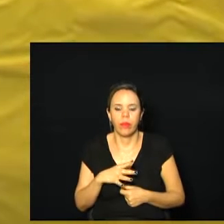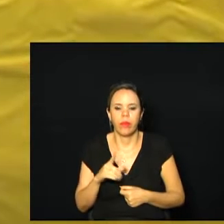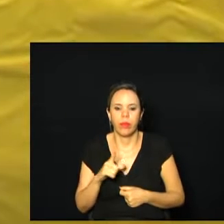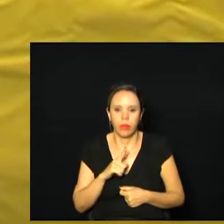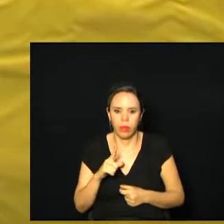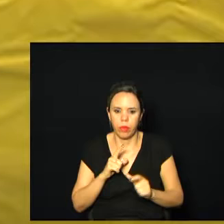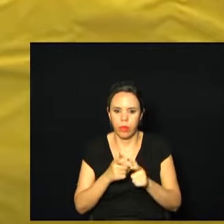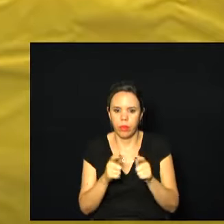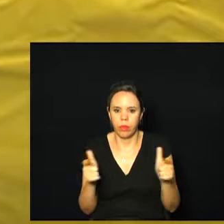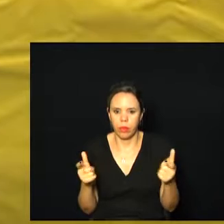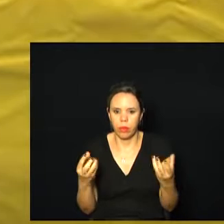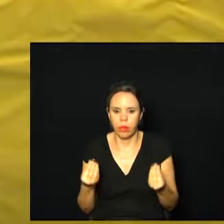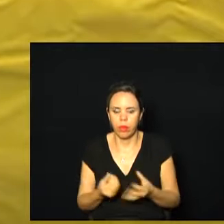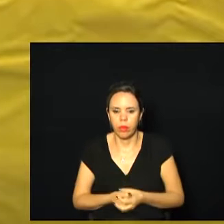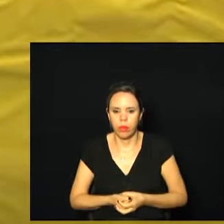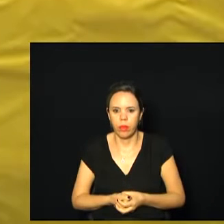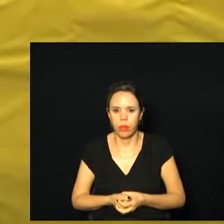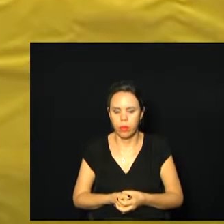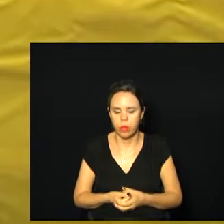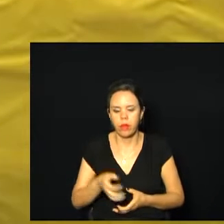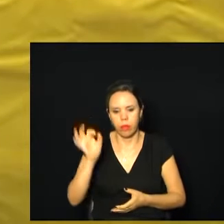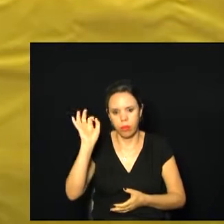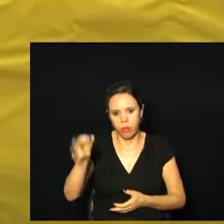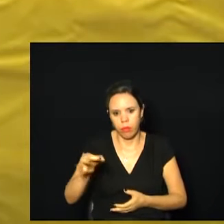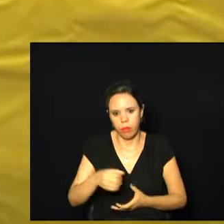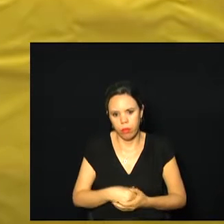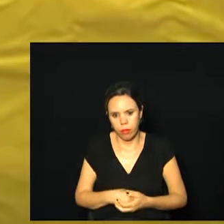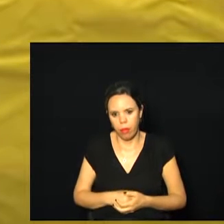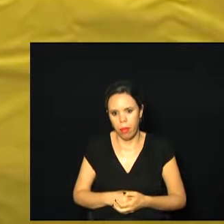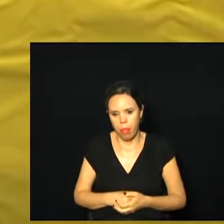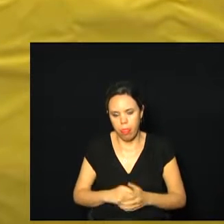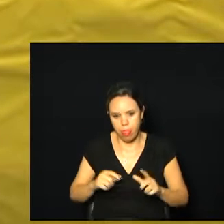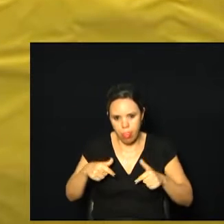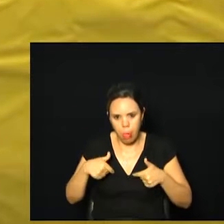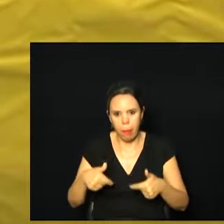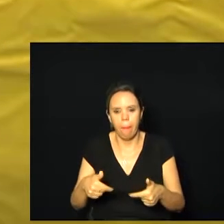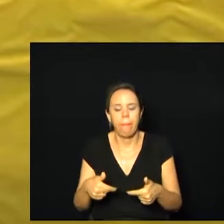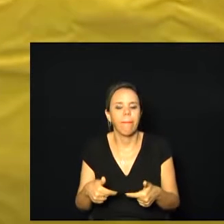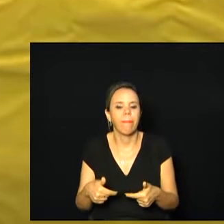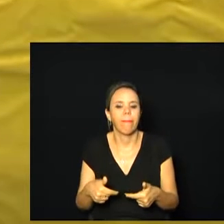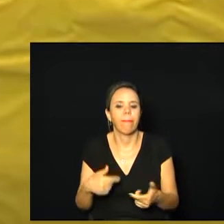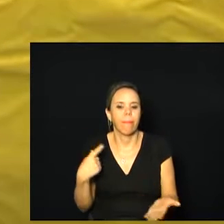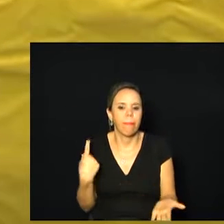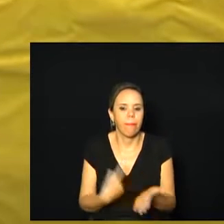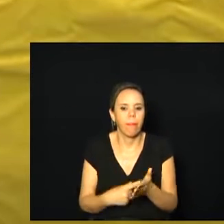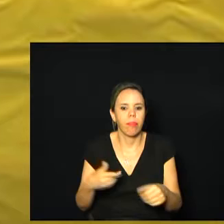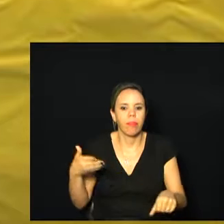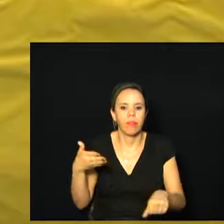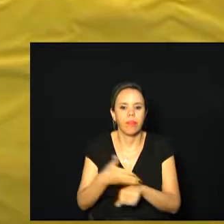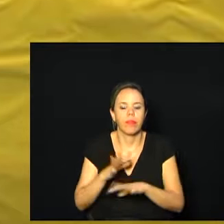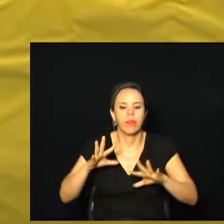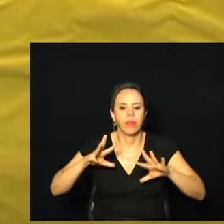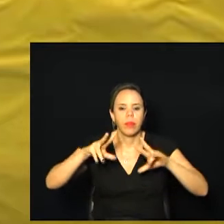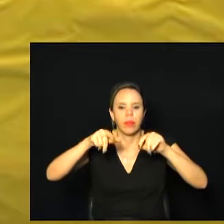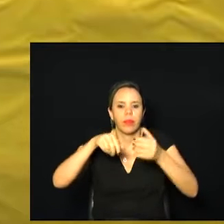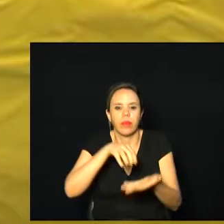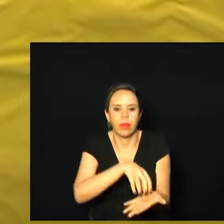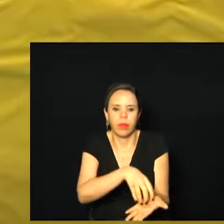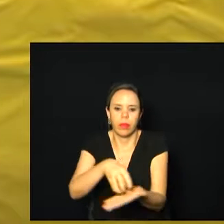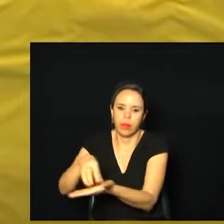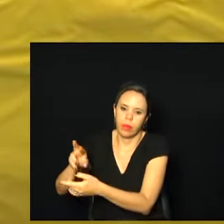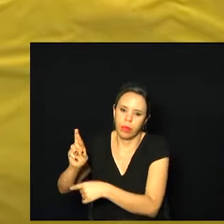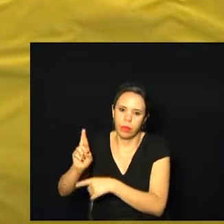tem aumentado muito, e eu tenho certeza que essas ações, contando com a participação de todos os órgãos e